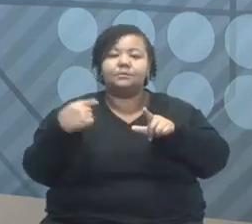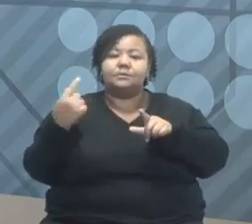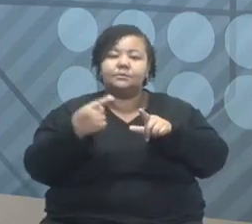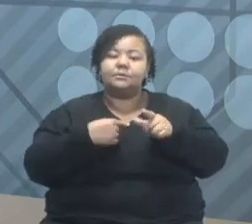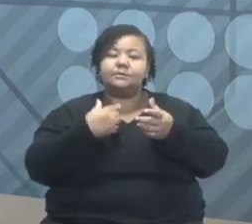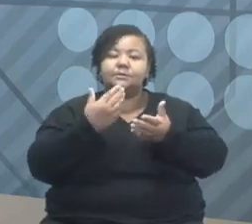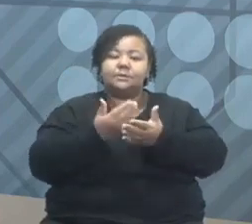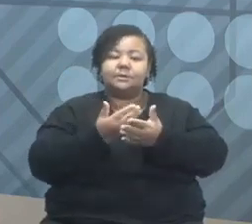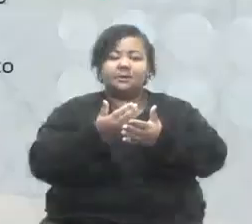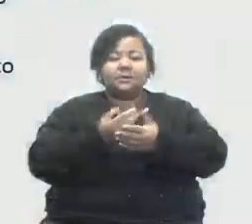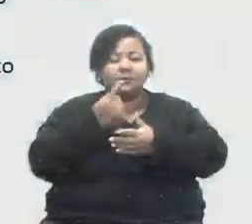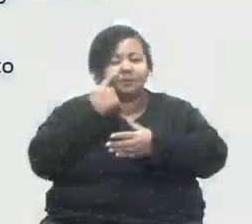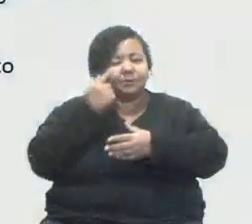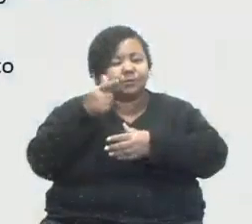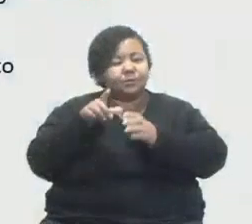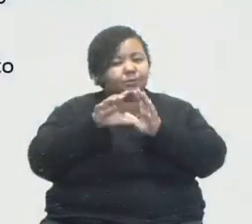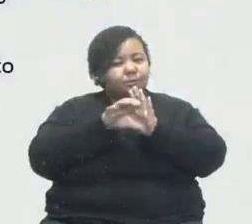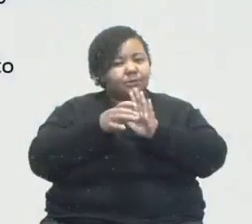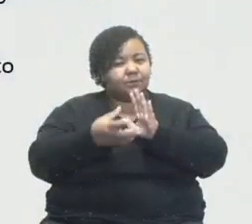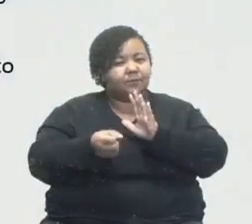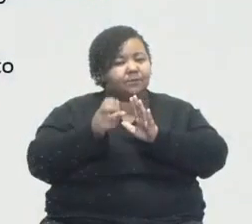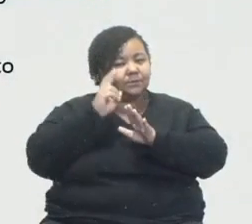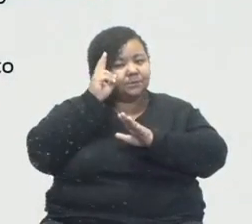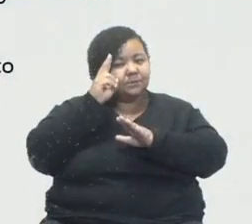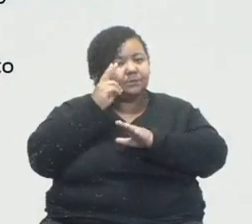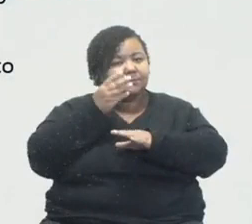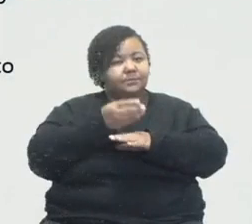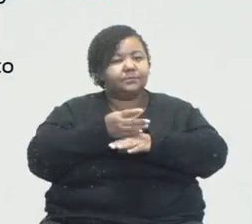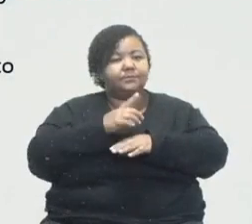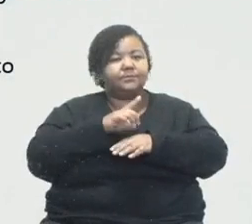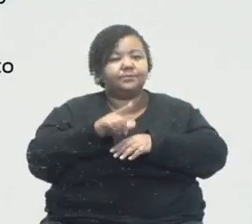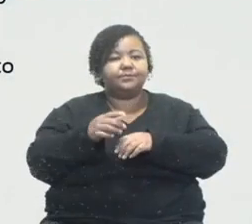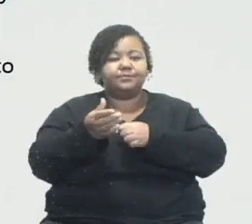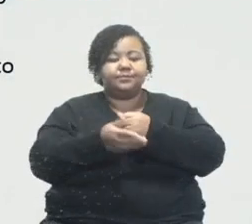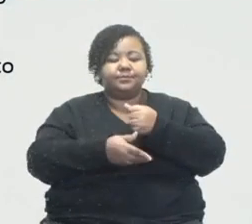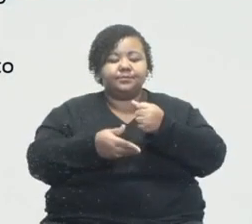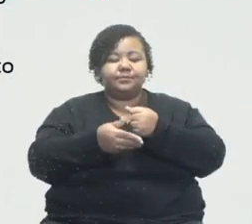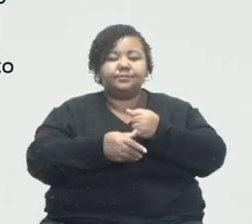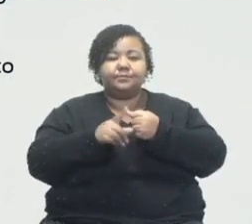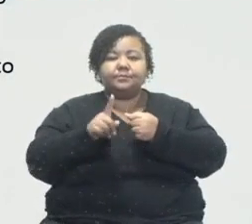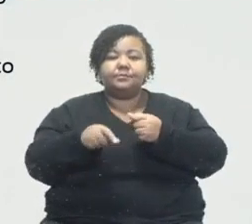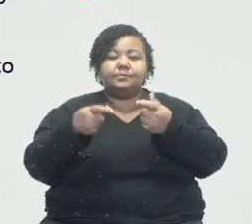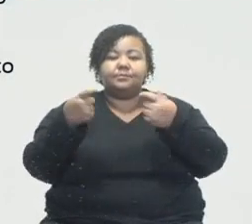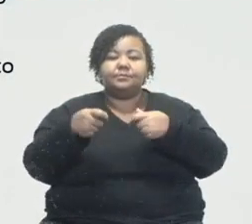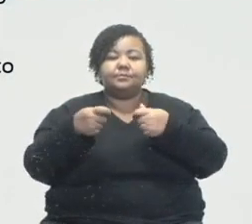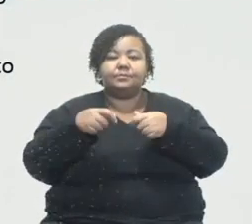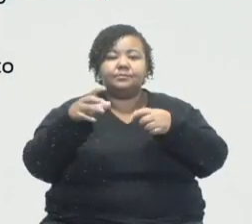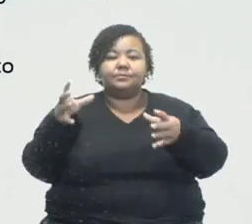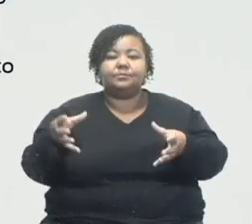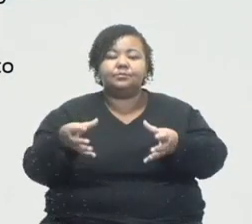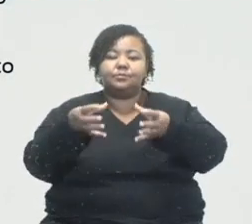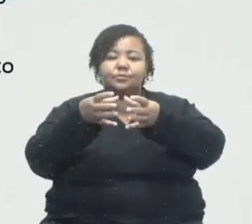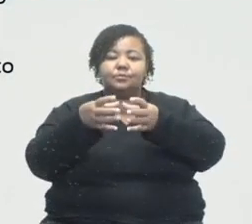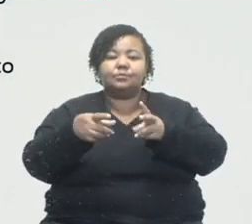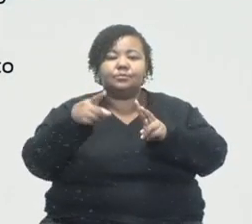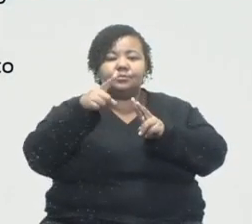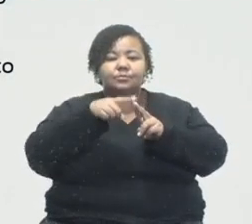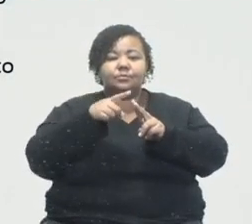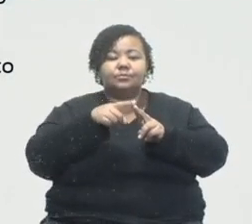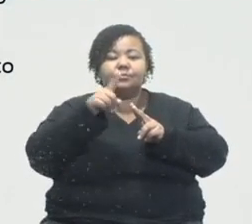longo da nossa aula também vimos um outro conceito. Vamos relembrar? Que para ter uma base é necessário que o conjunto de vetores